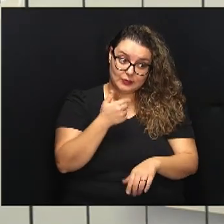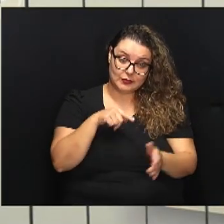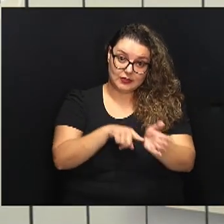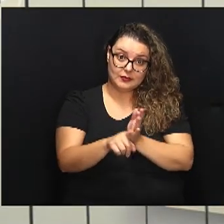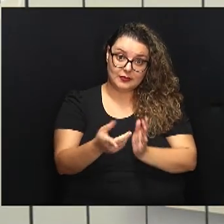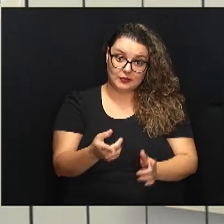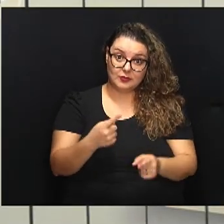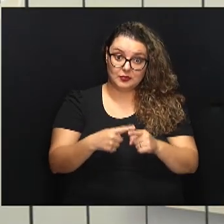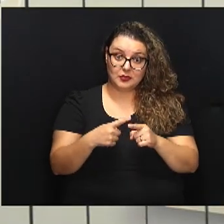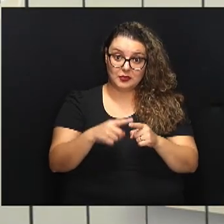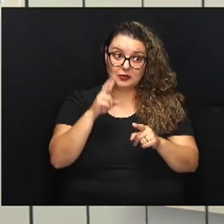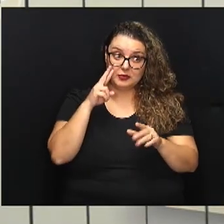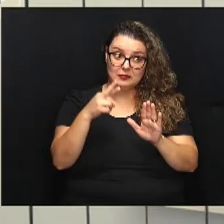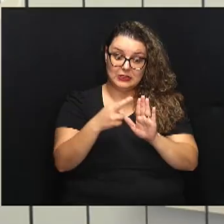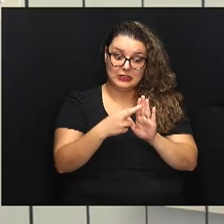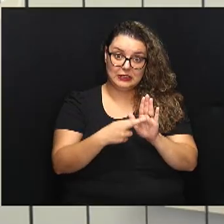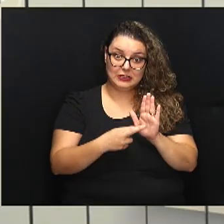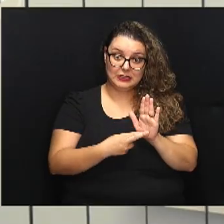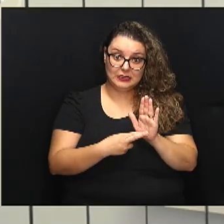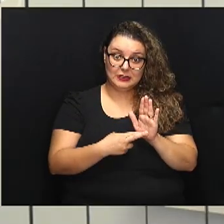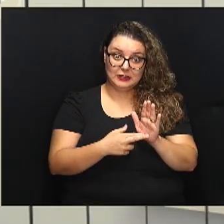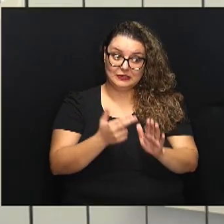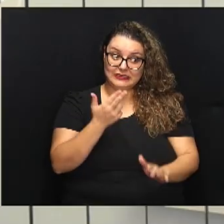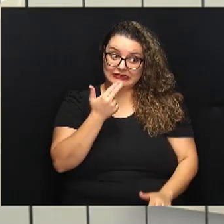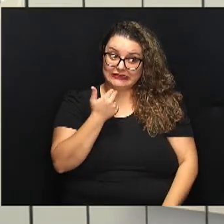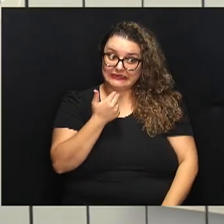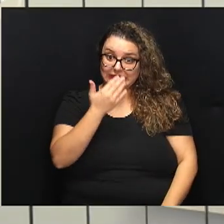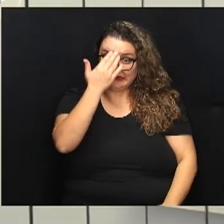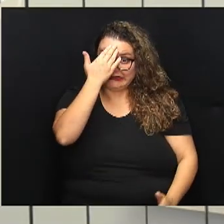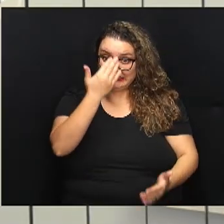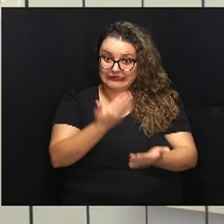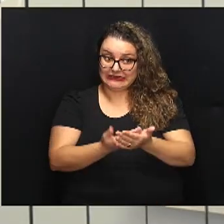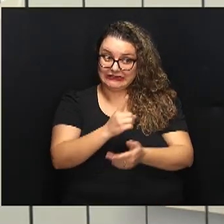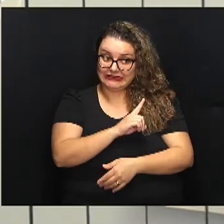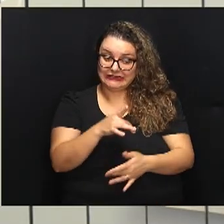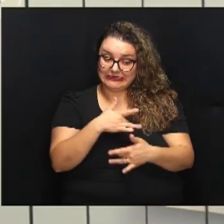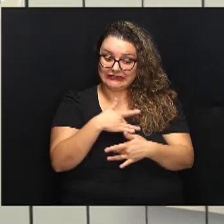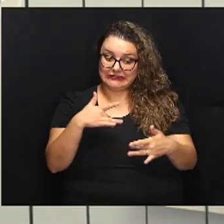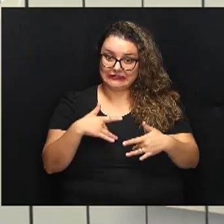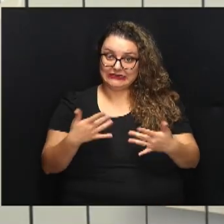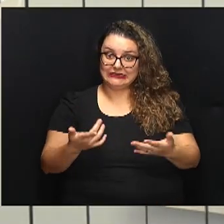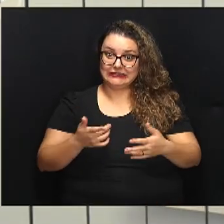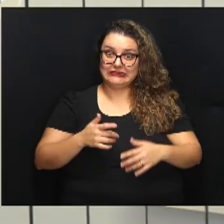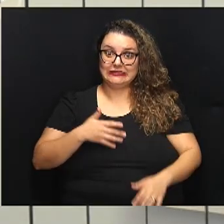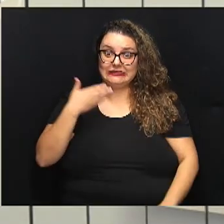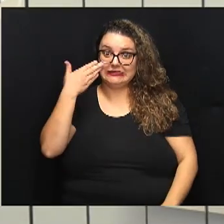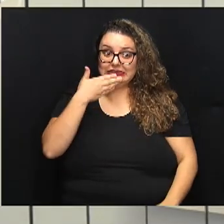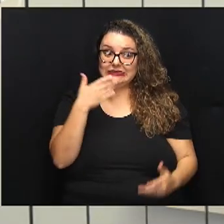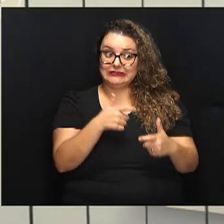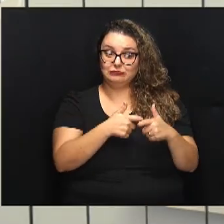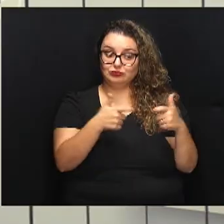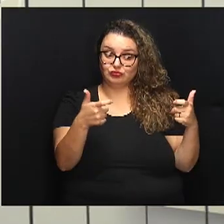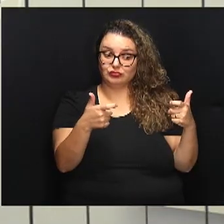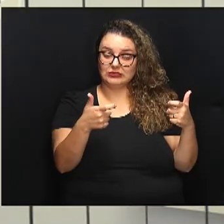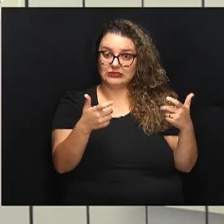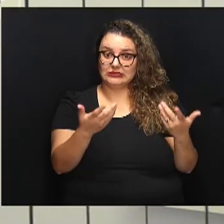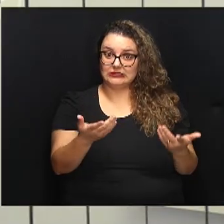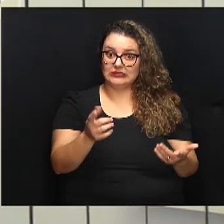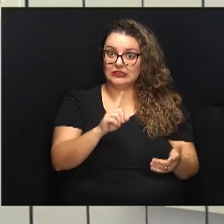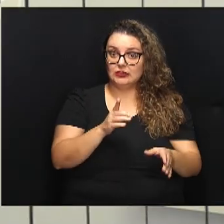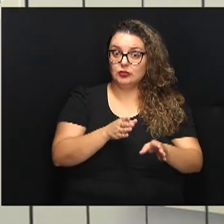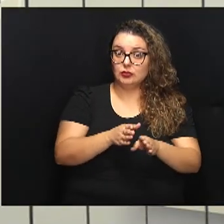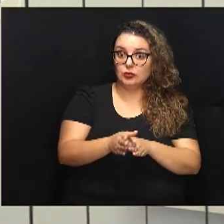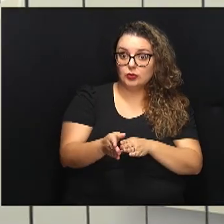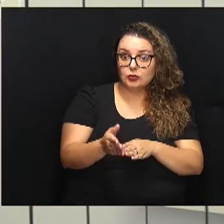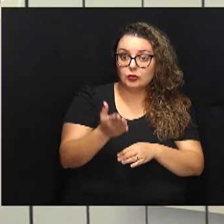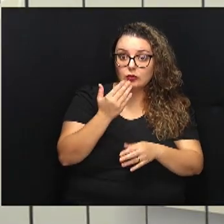da receita, nutricionalmente eu acredito que não é tão saudável, né? Tem muito açúcar e aí não é muito recomendável